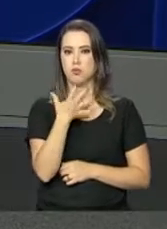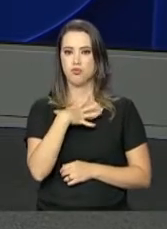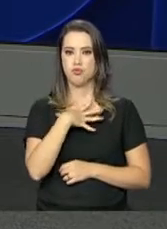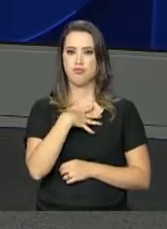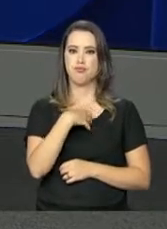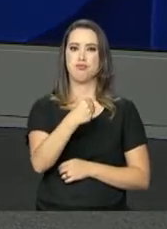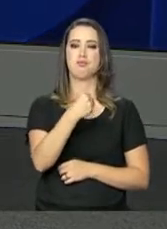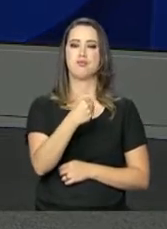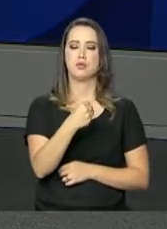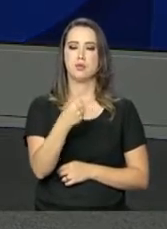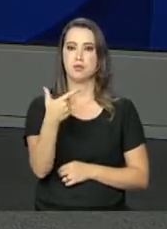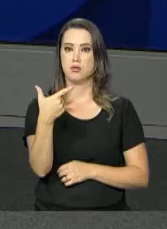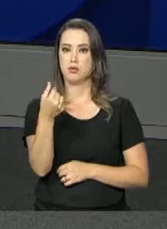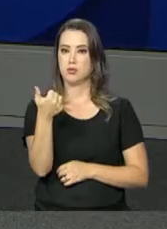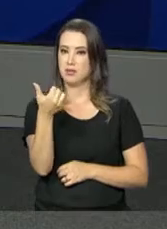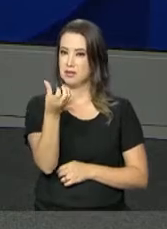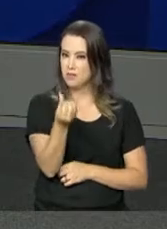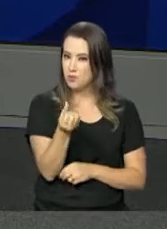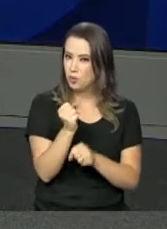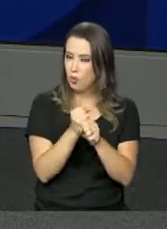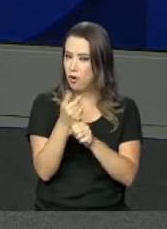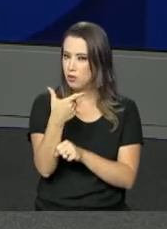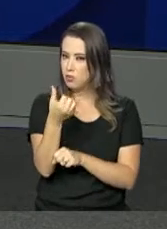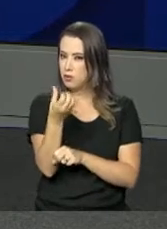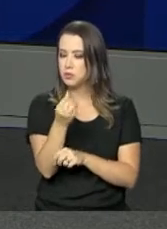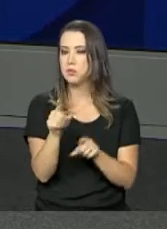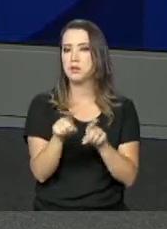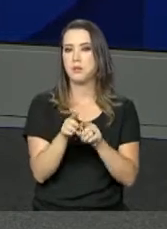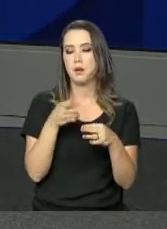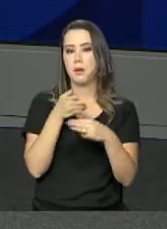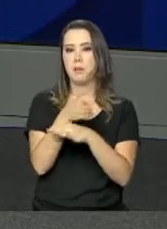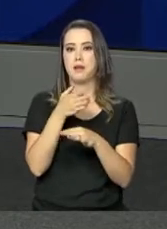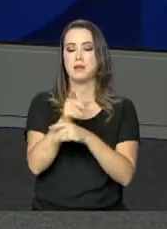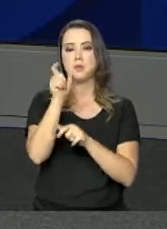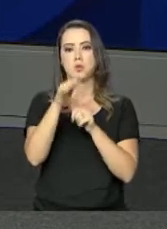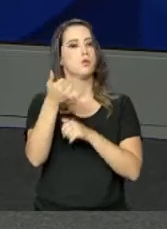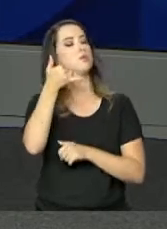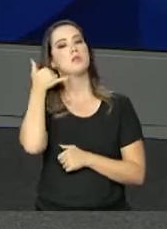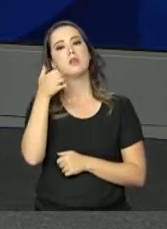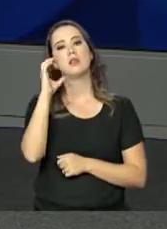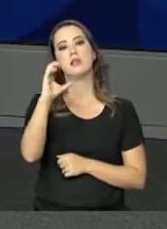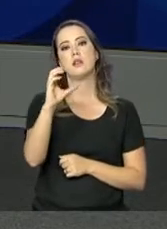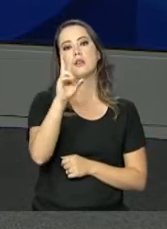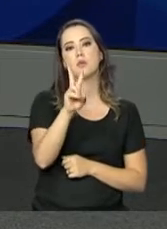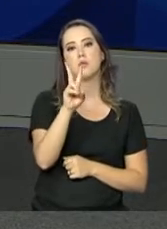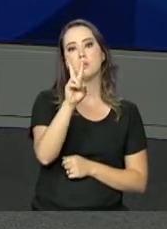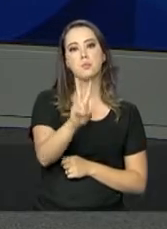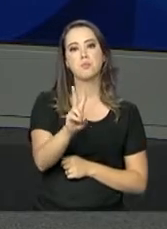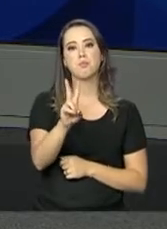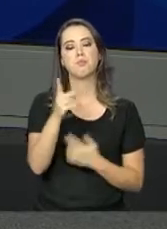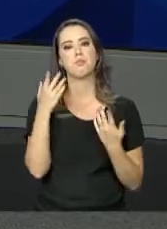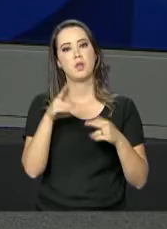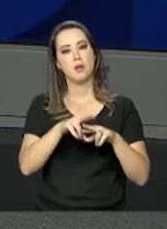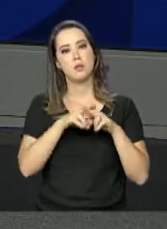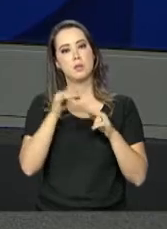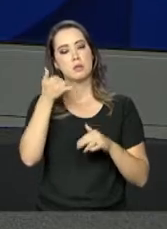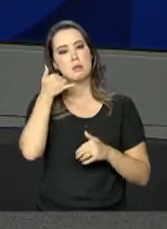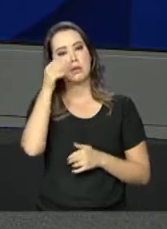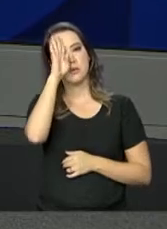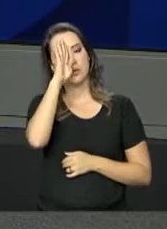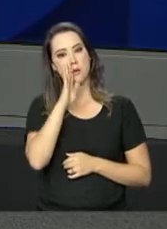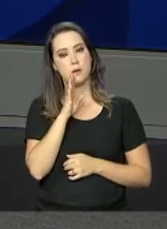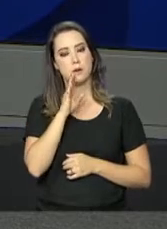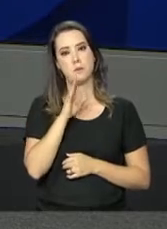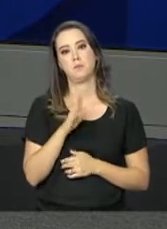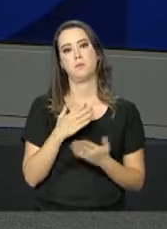país os dados mostram também que aumentou o acesso ao cvv o centro de valorização da vida por meio de ligações gratuitas